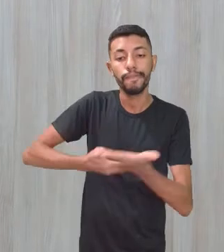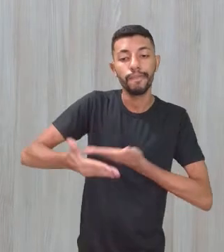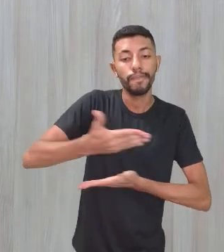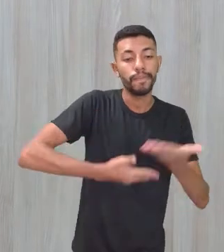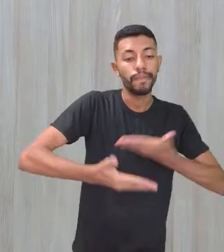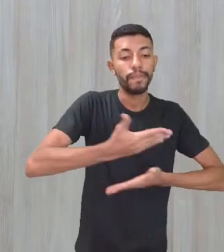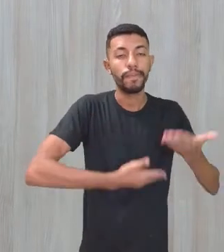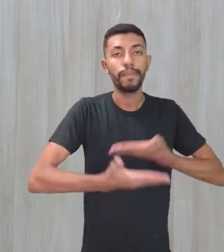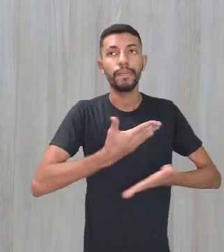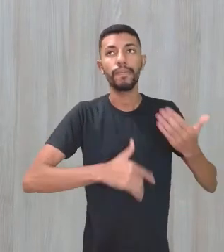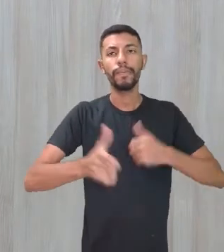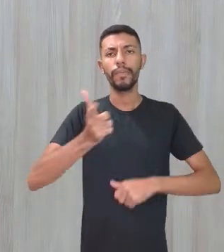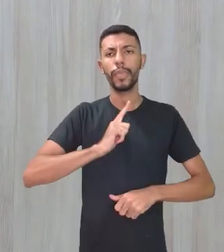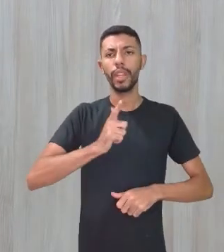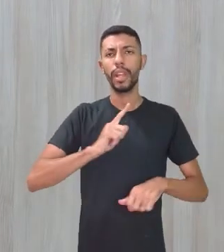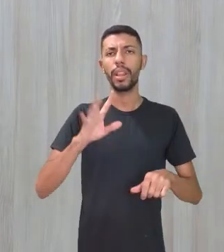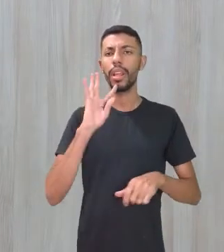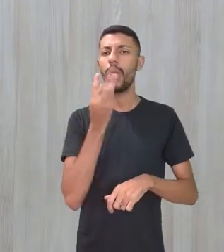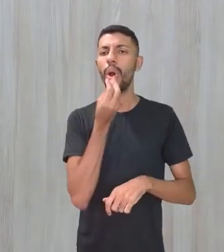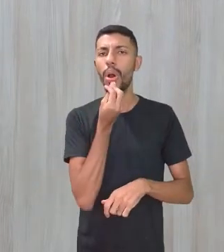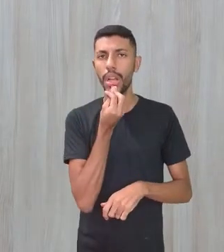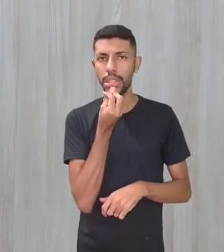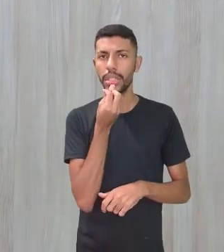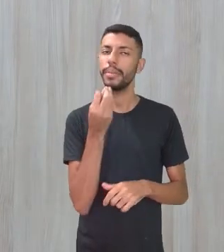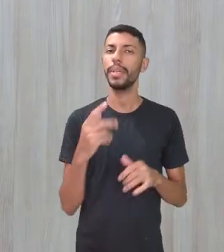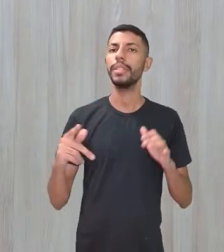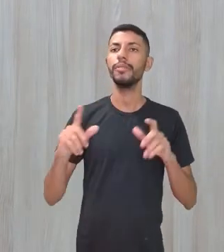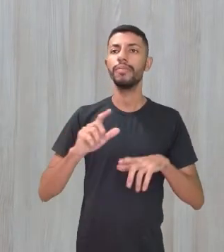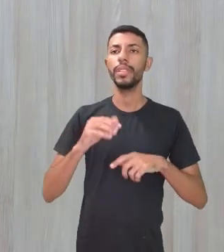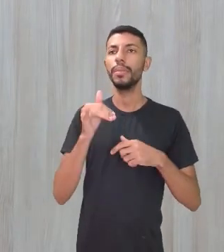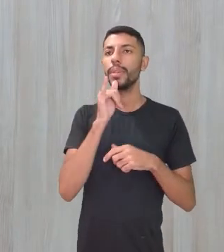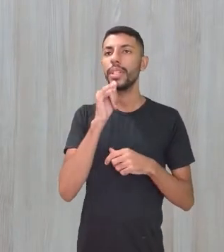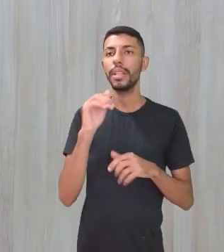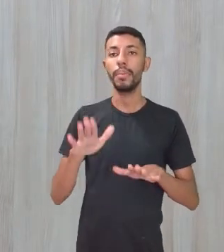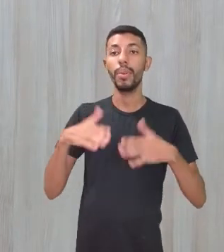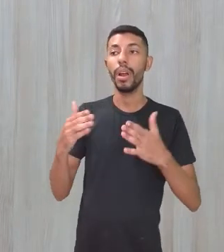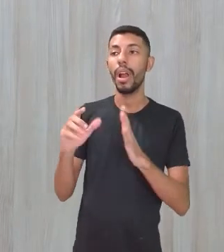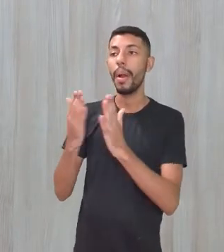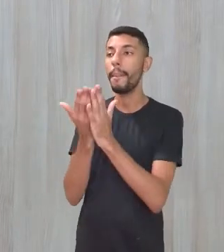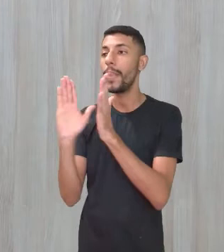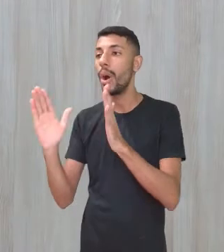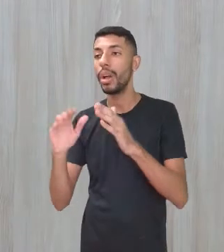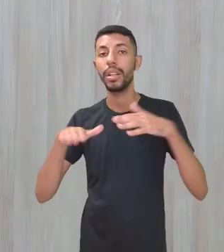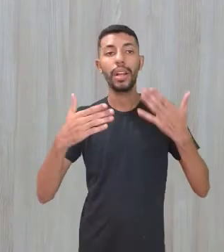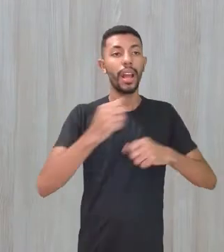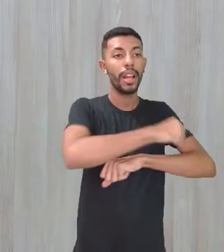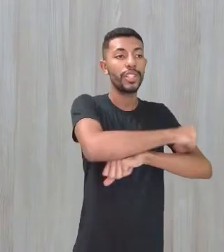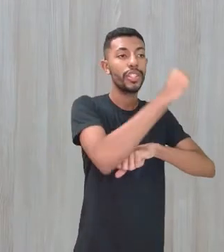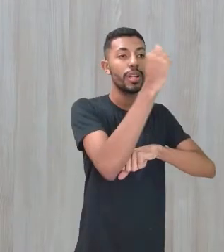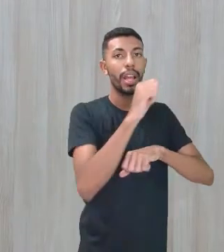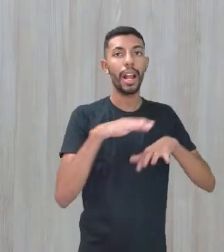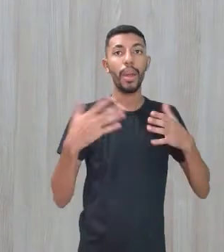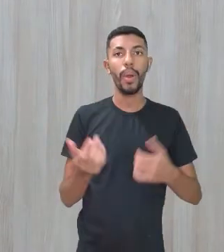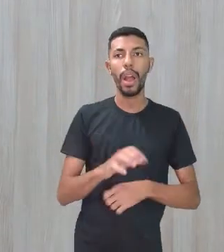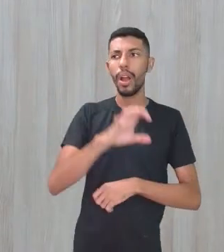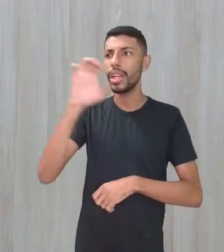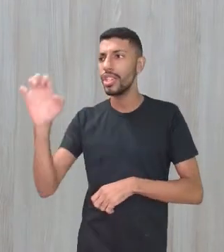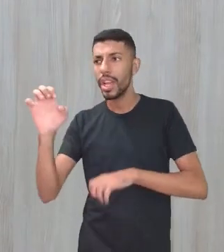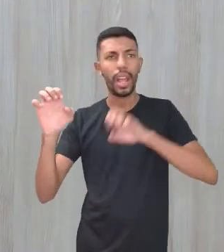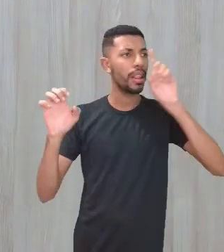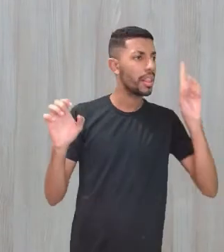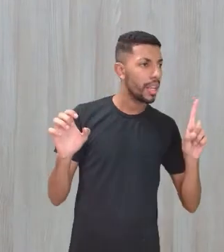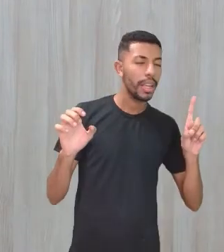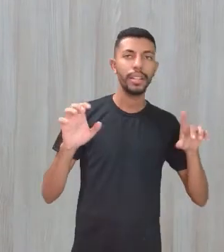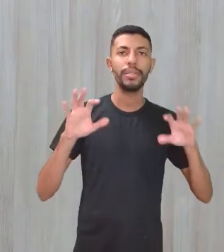e tendo o conhecimento de onde está a porta, onde está a janela, de que lado, é do lado esquerdo, do lado